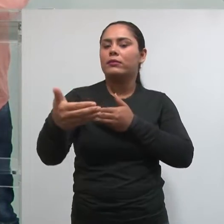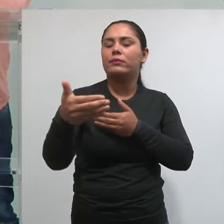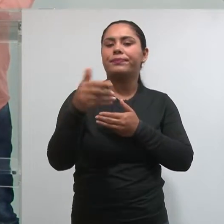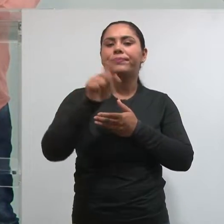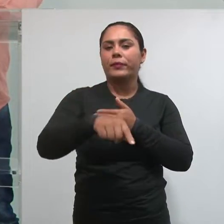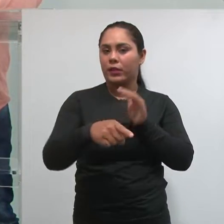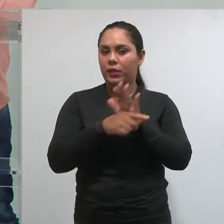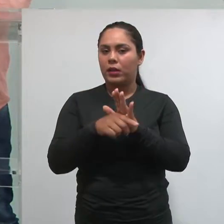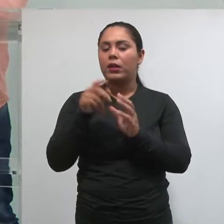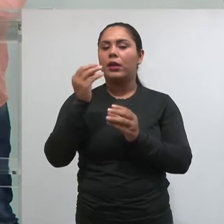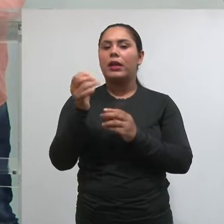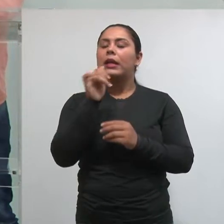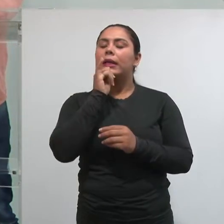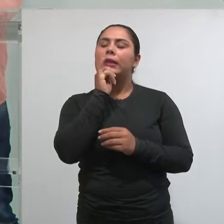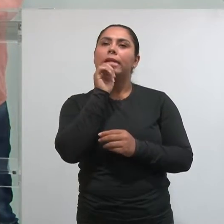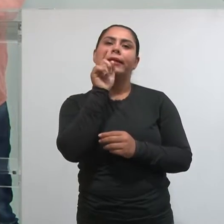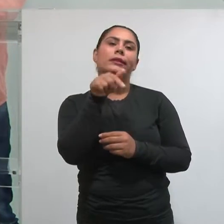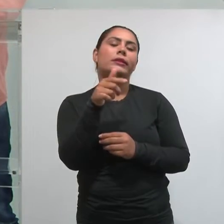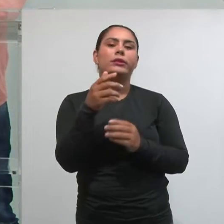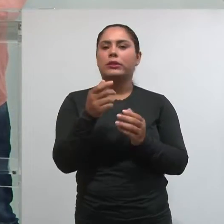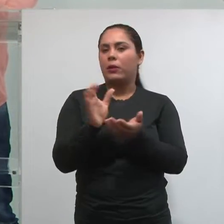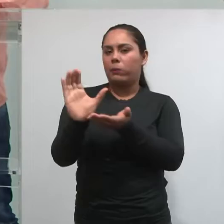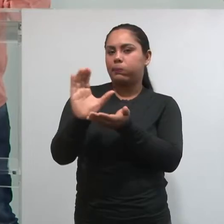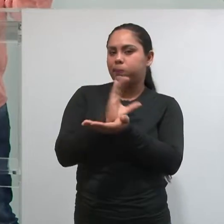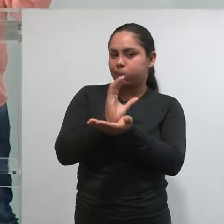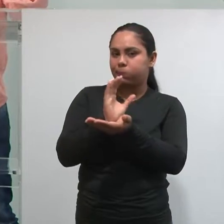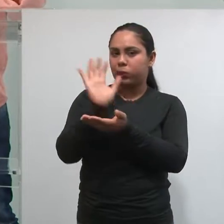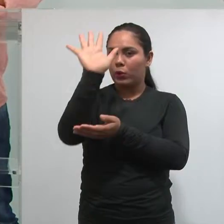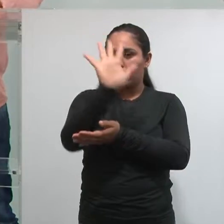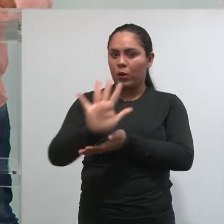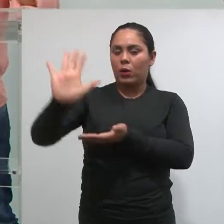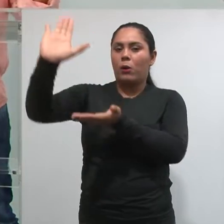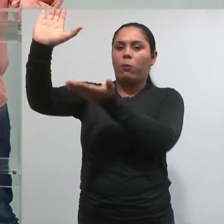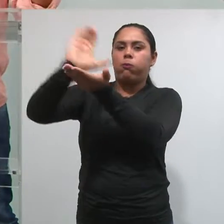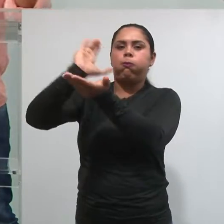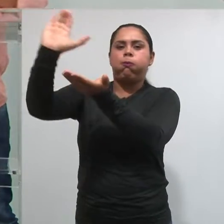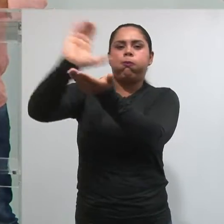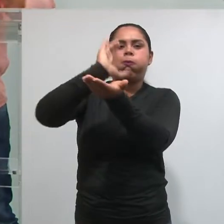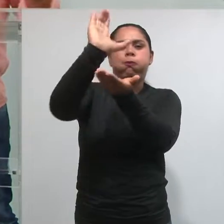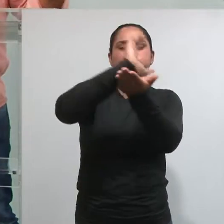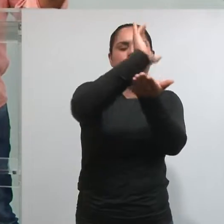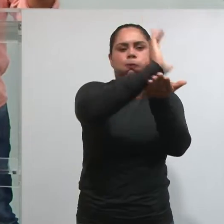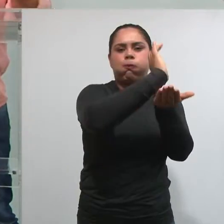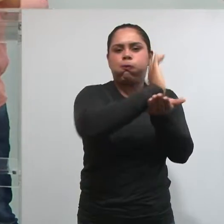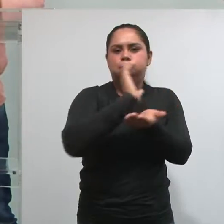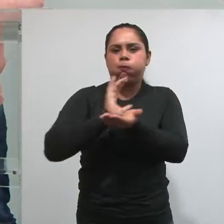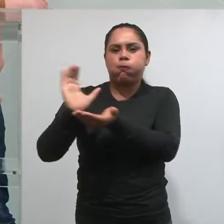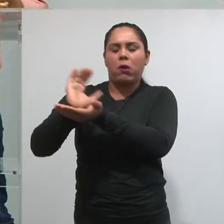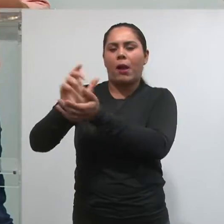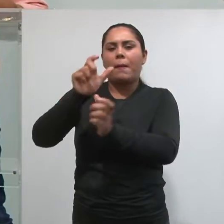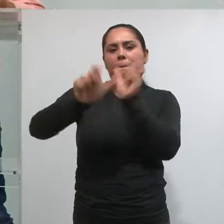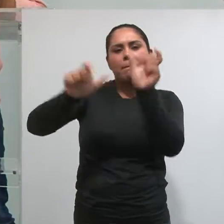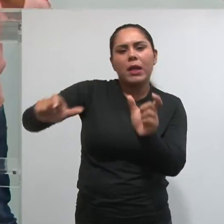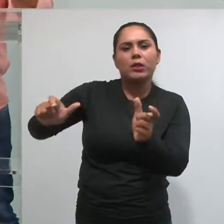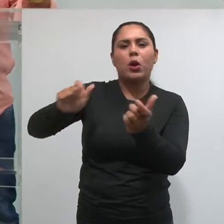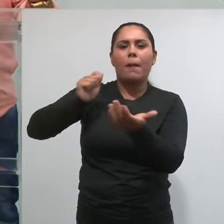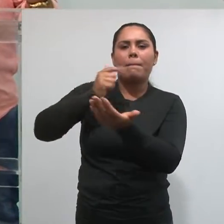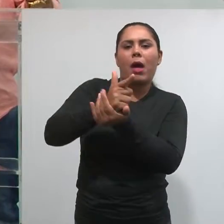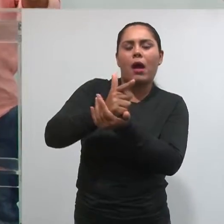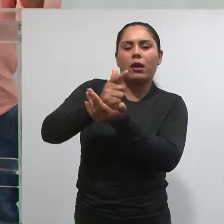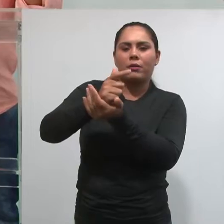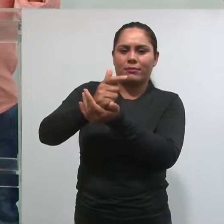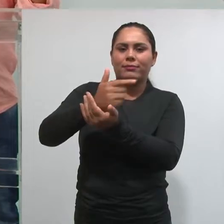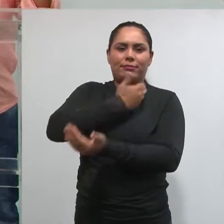um recorte, né, de um ganho nacional de todos os impostos que todos os contribuintes fazem para o